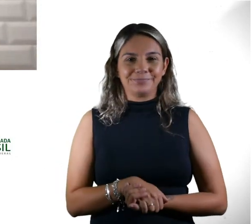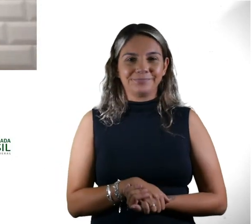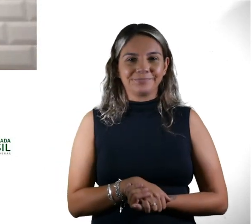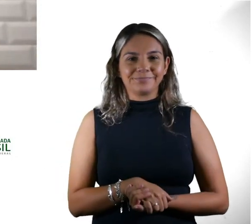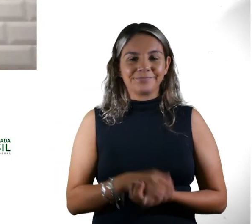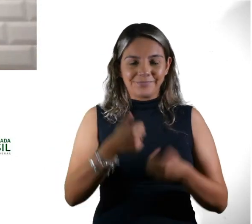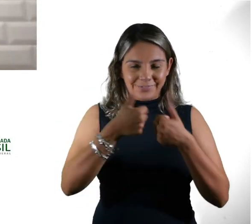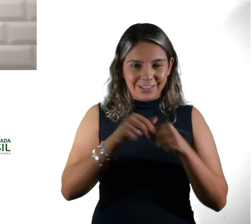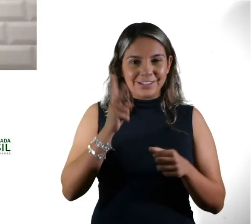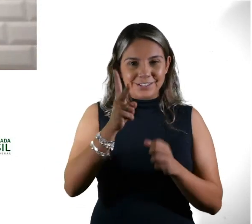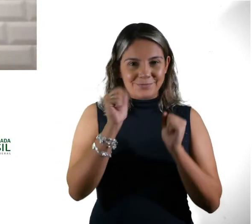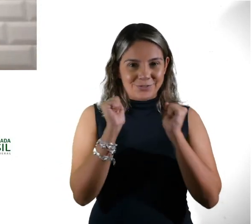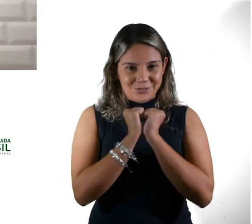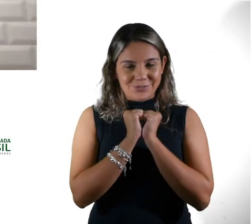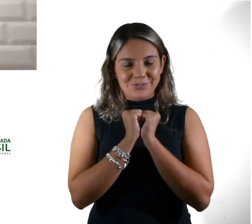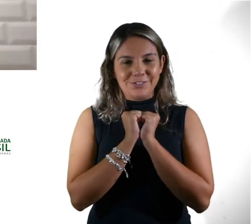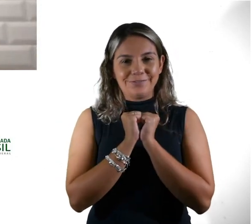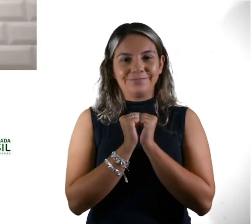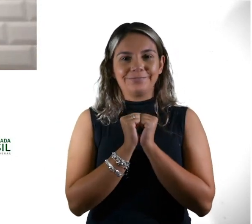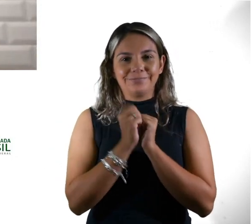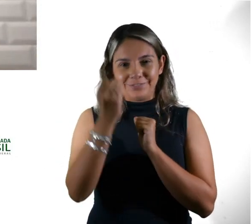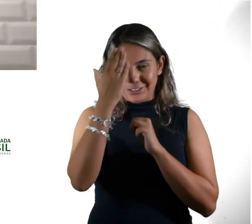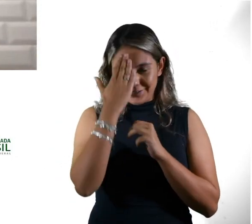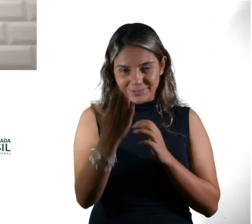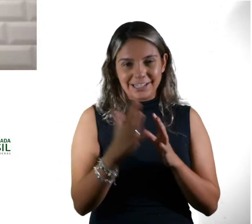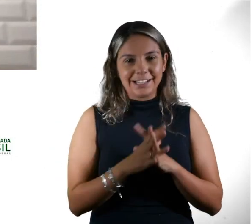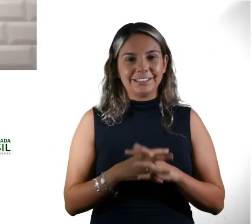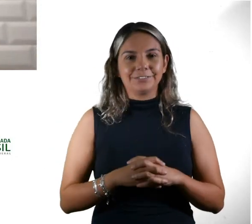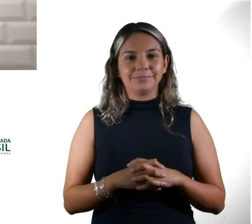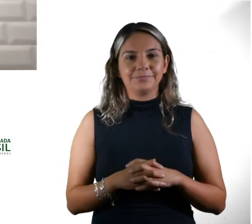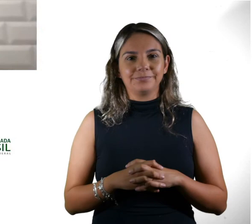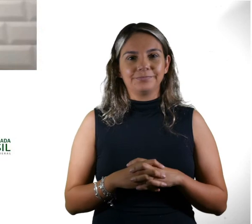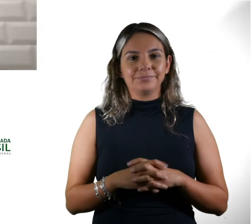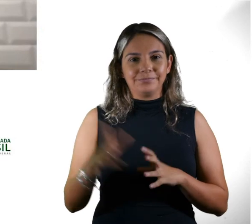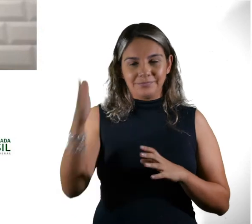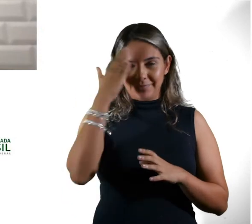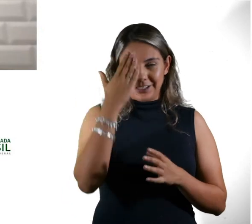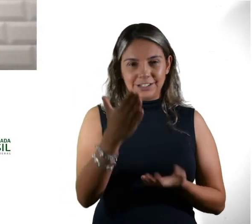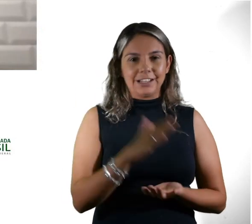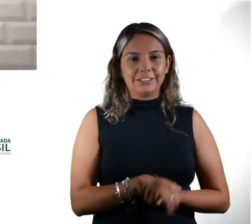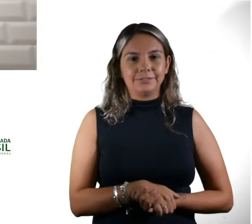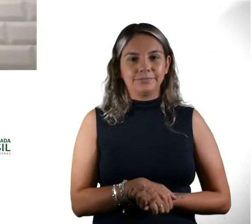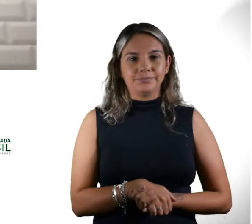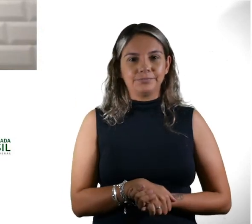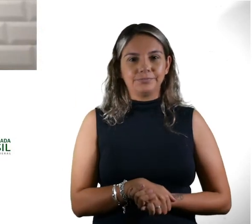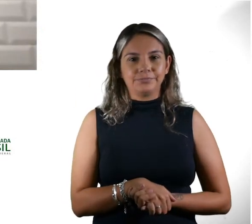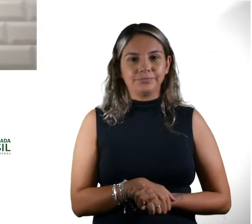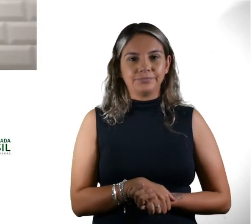Estaremos sempre juntos, né, Zé? Muito obrigado, viu? Obrigado, Afonso.